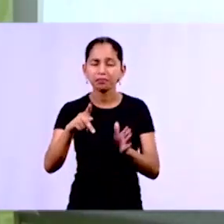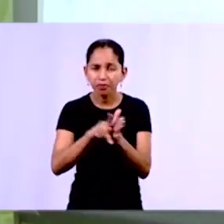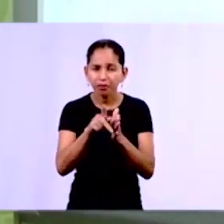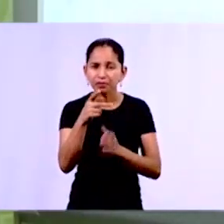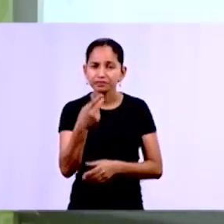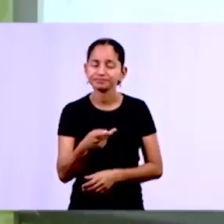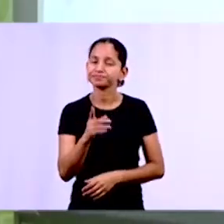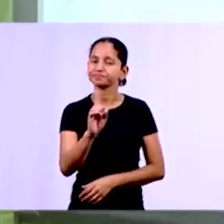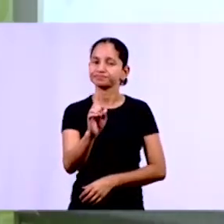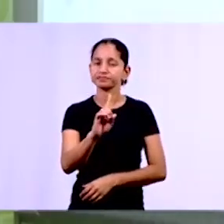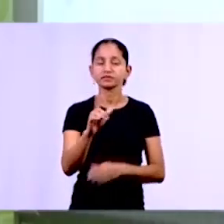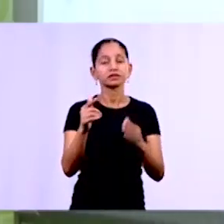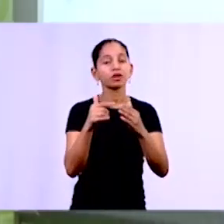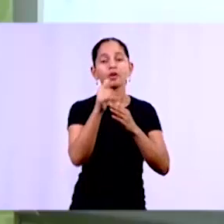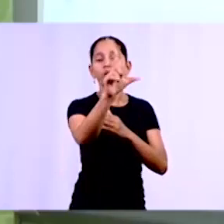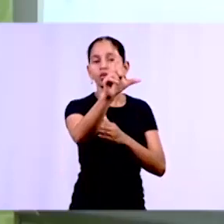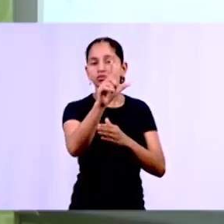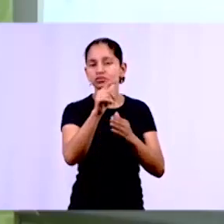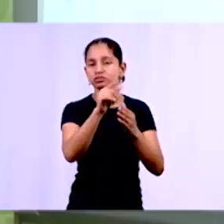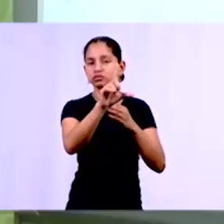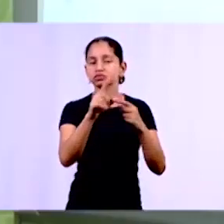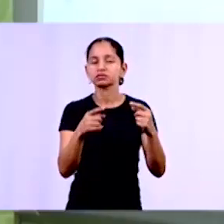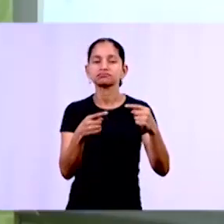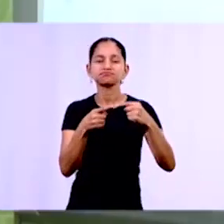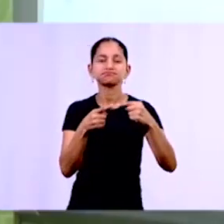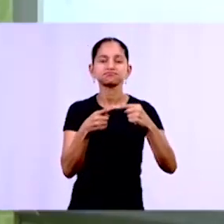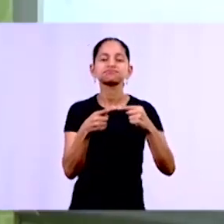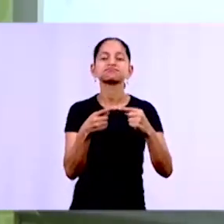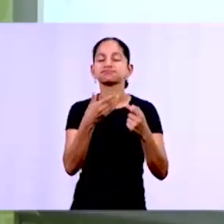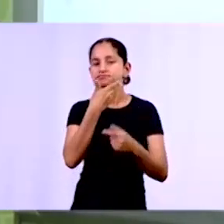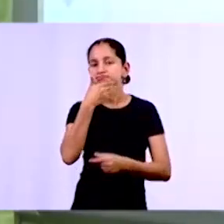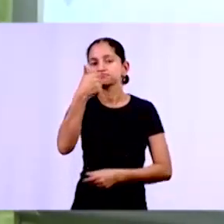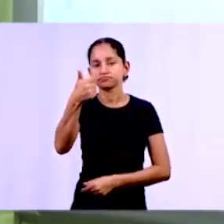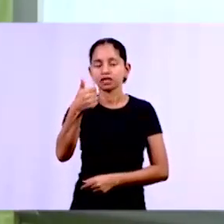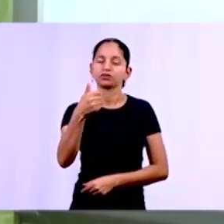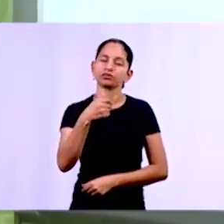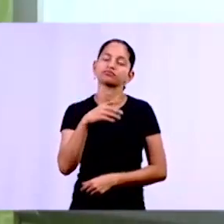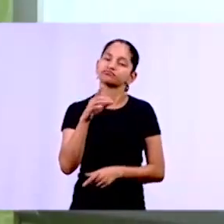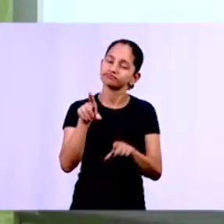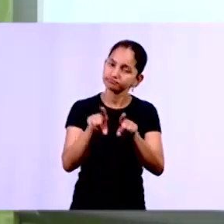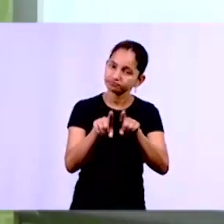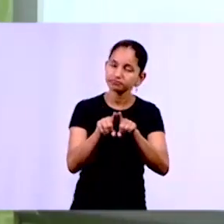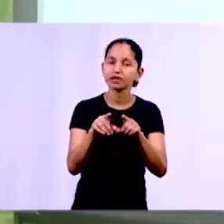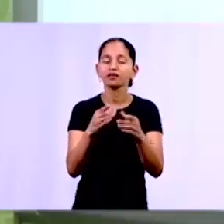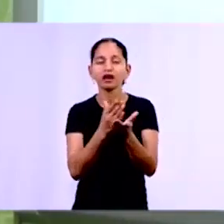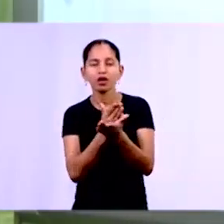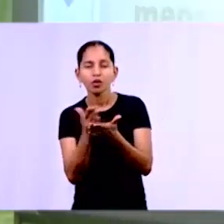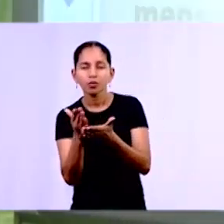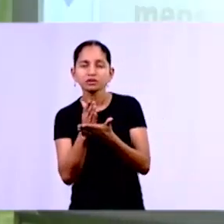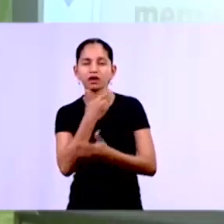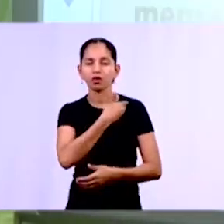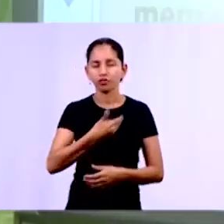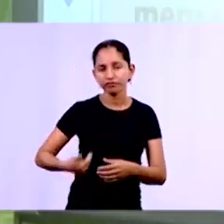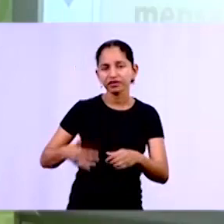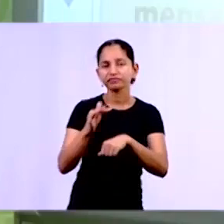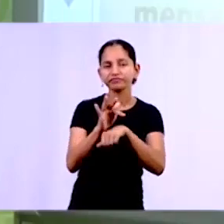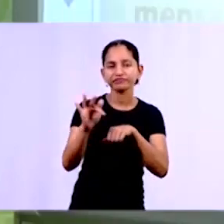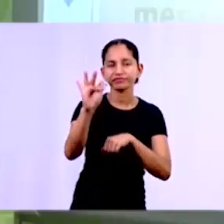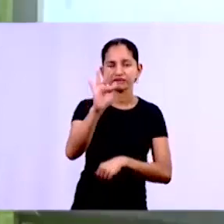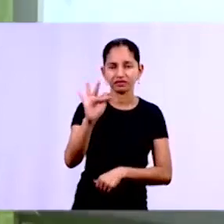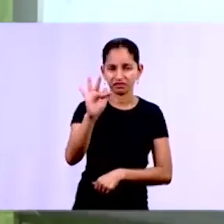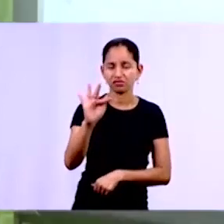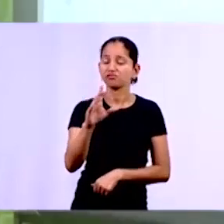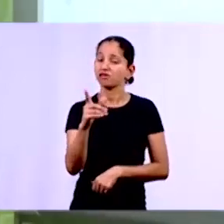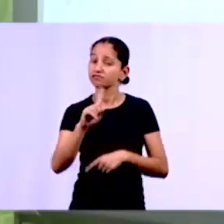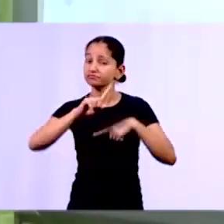você. Né? Então, acho que está havendo uma demanda e começa com o governo federal, logo vai para o governo estadual.